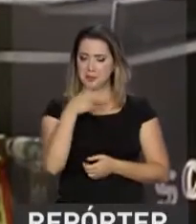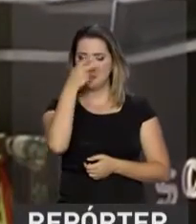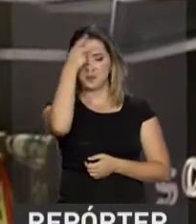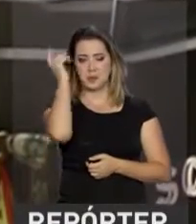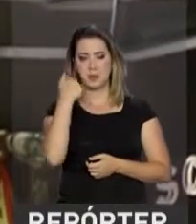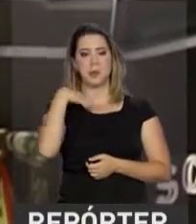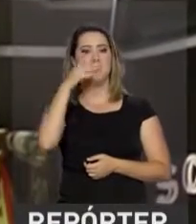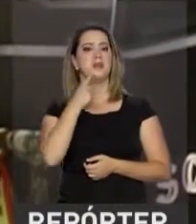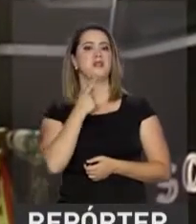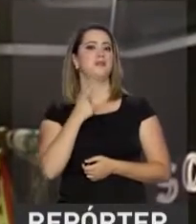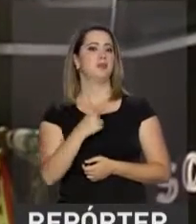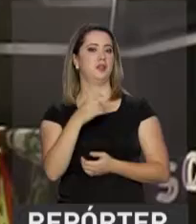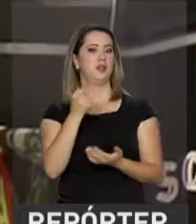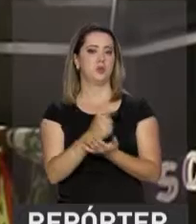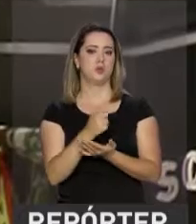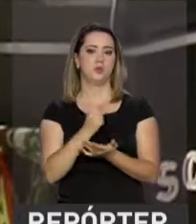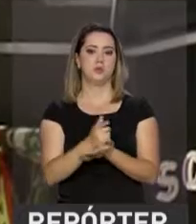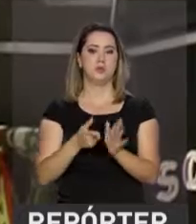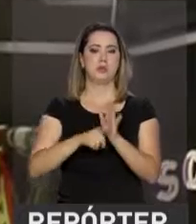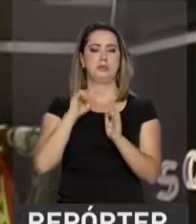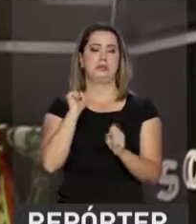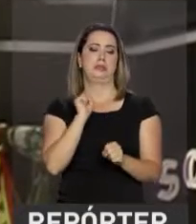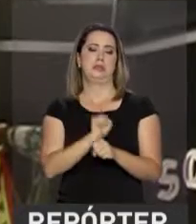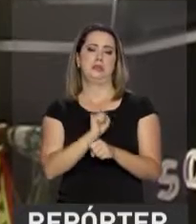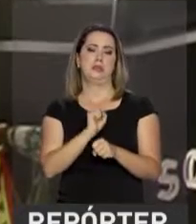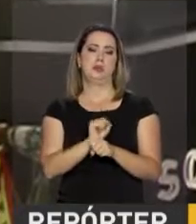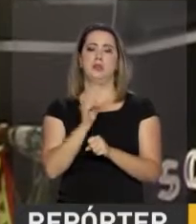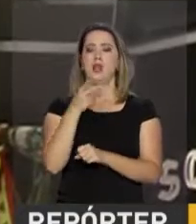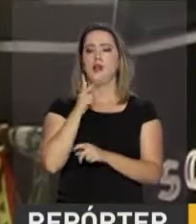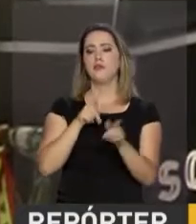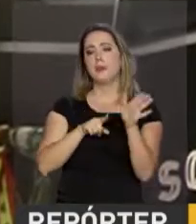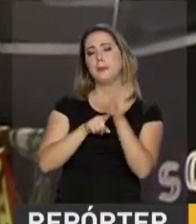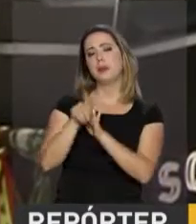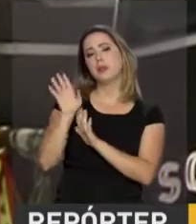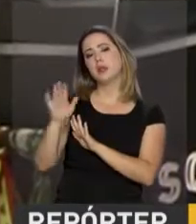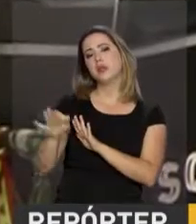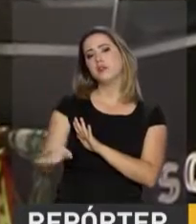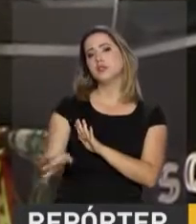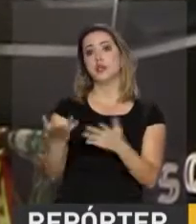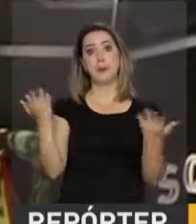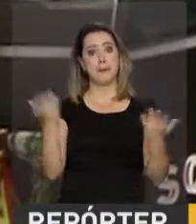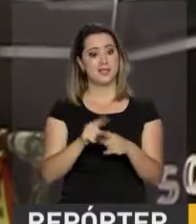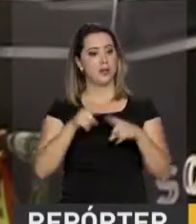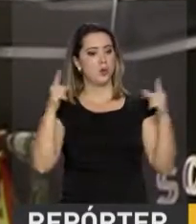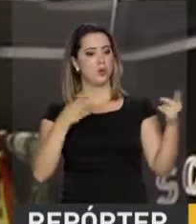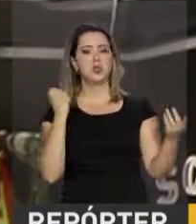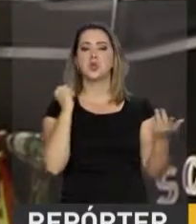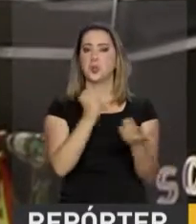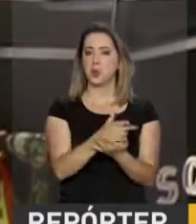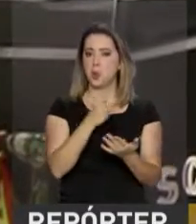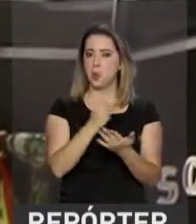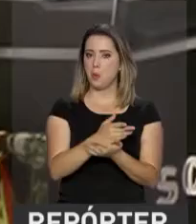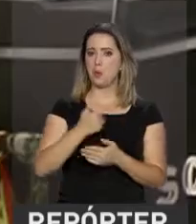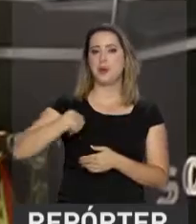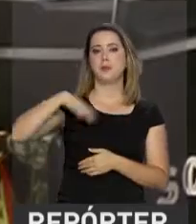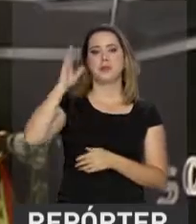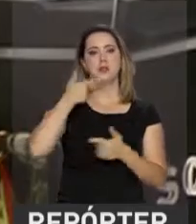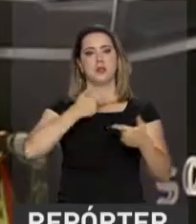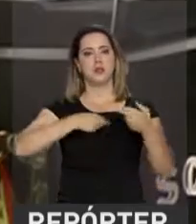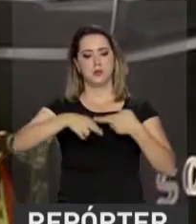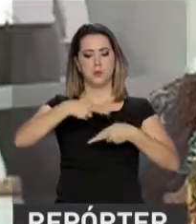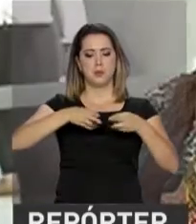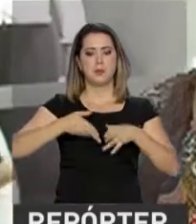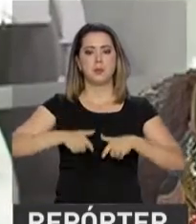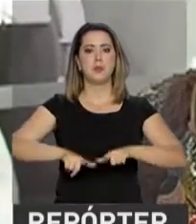de comprar, né? O pessoal antes parava muito para perguntar sobre liquidação e tal, e agora o pessoal está vindo para comprar mais, comprar presente,